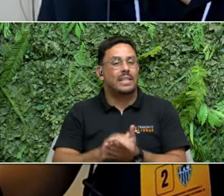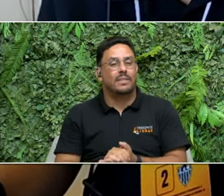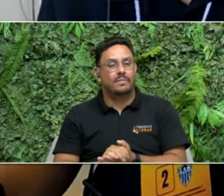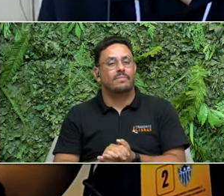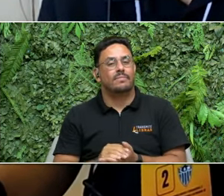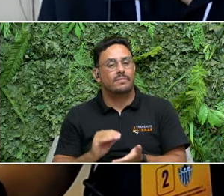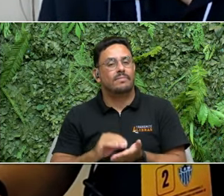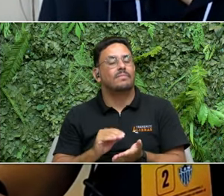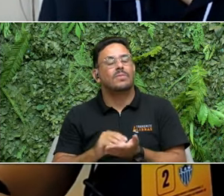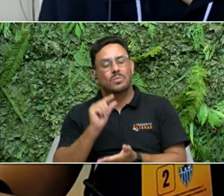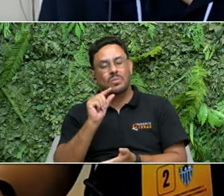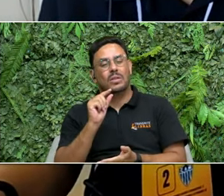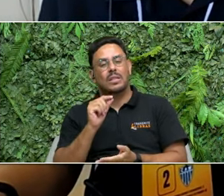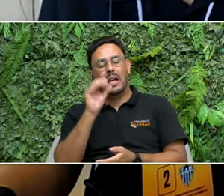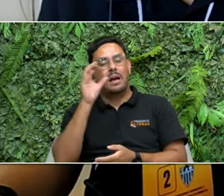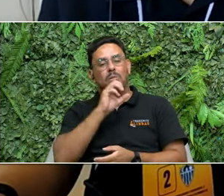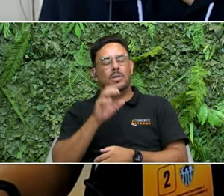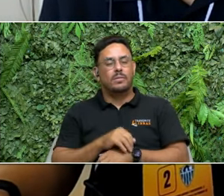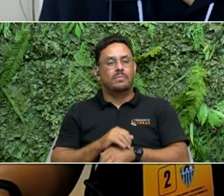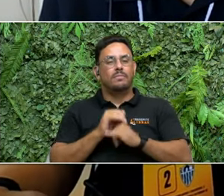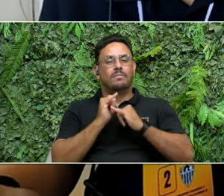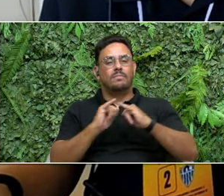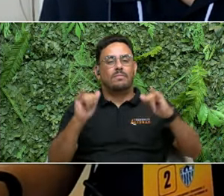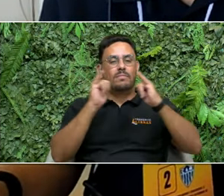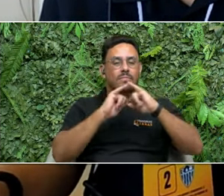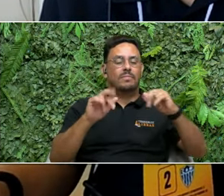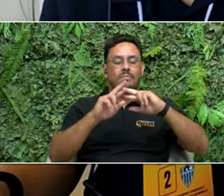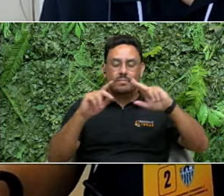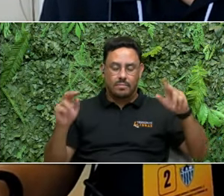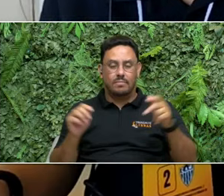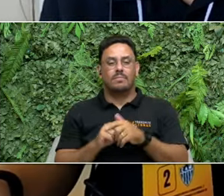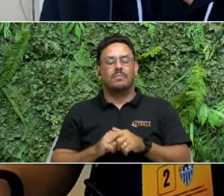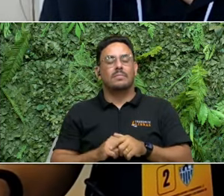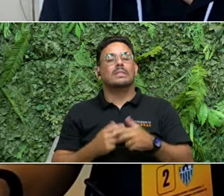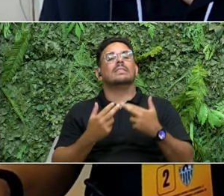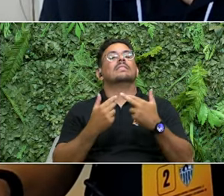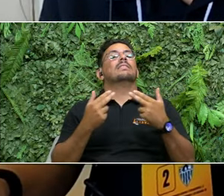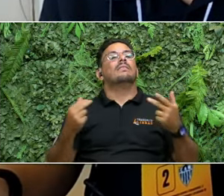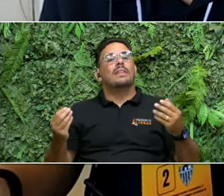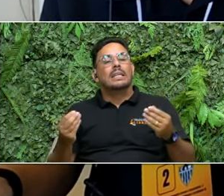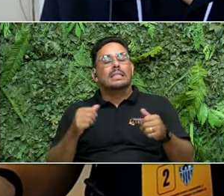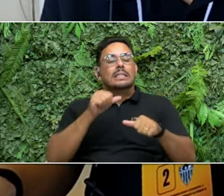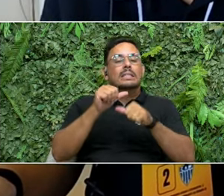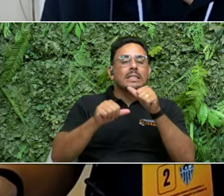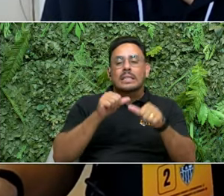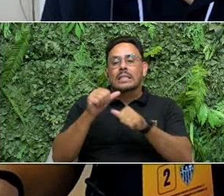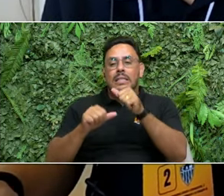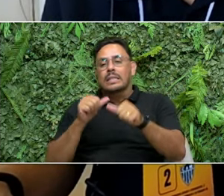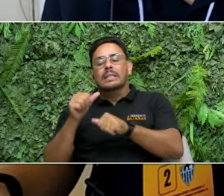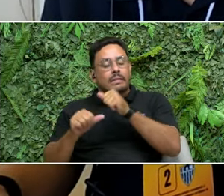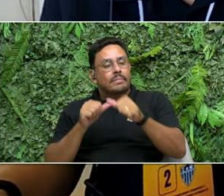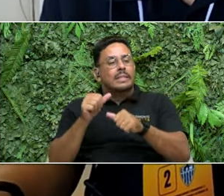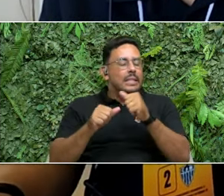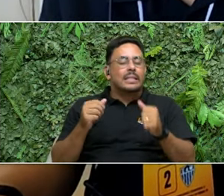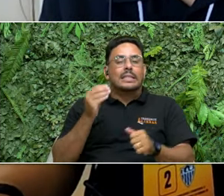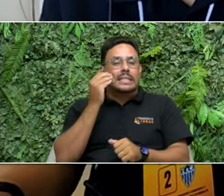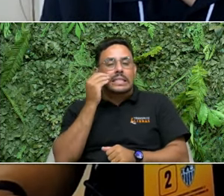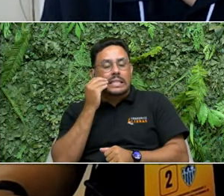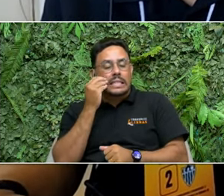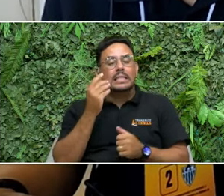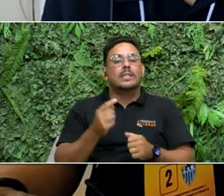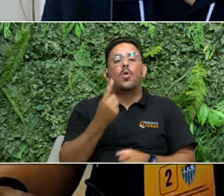tempo para sair a escalação né mas já vazou tanta escalação na verdade Gilber foram várias as formações testadas pelo milito uma